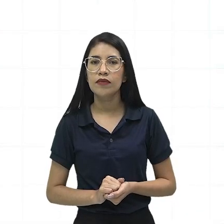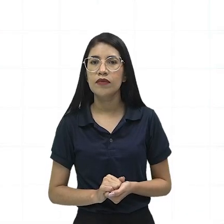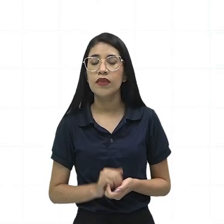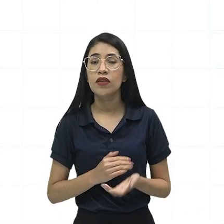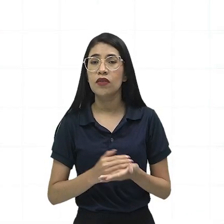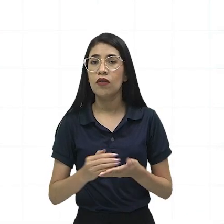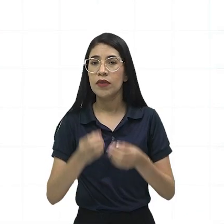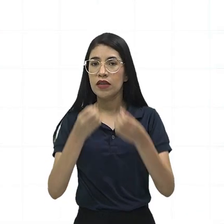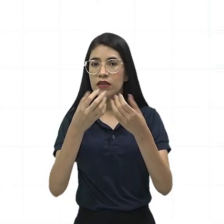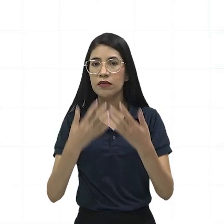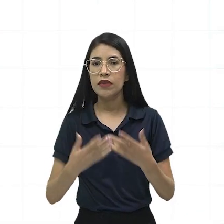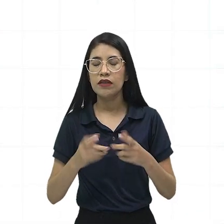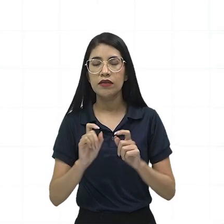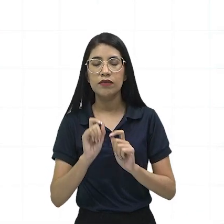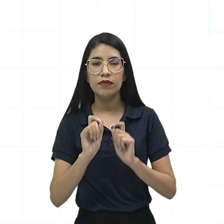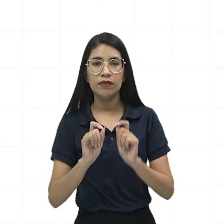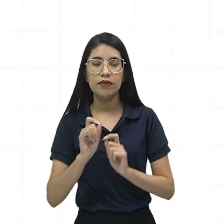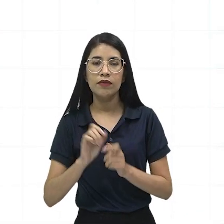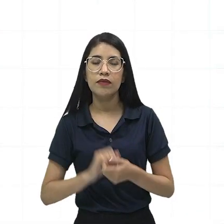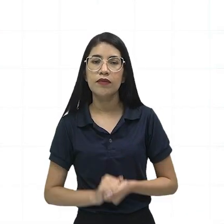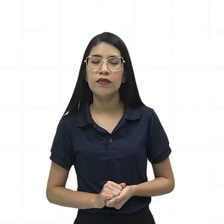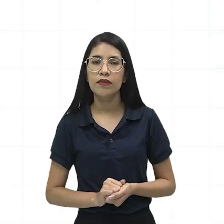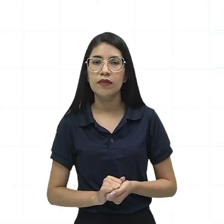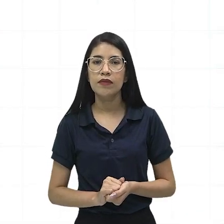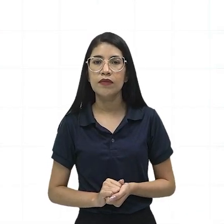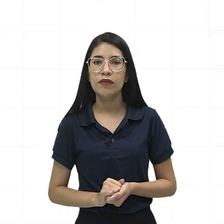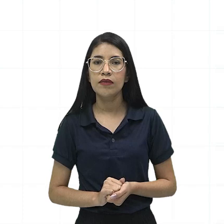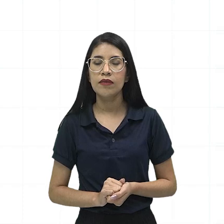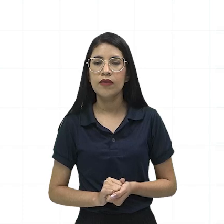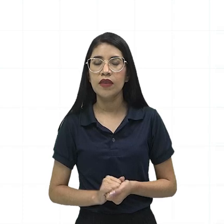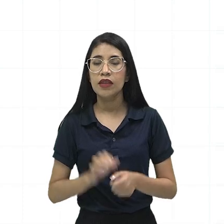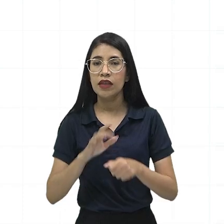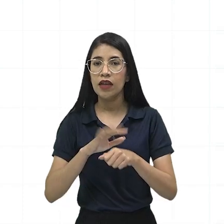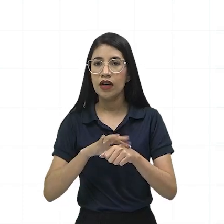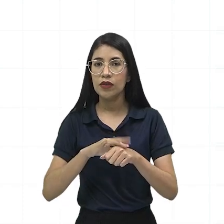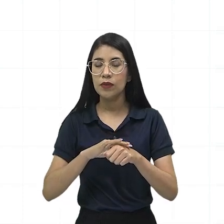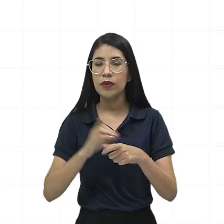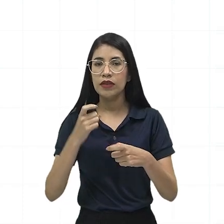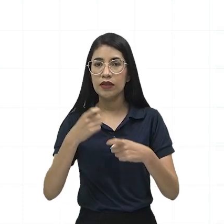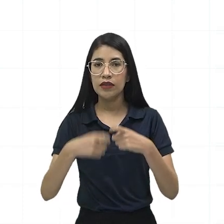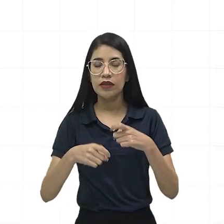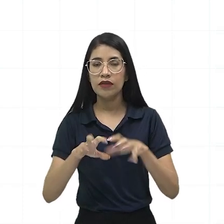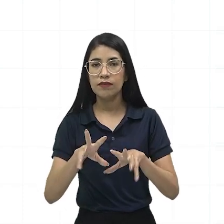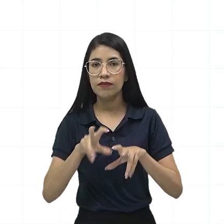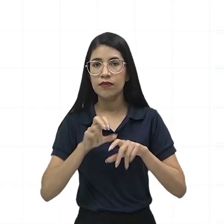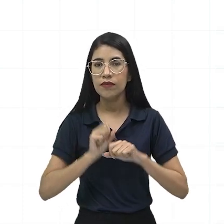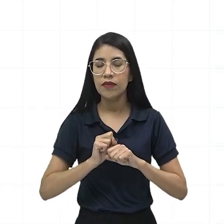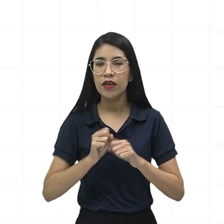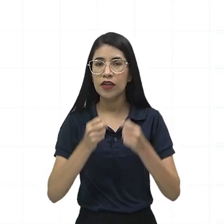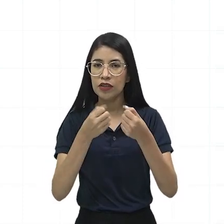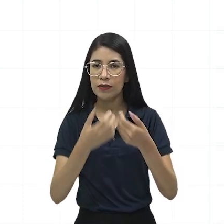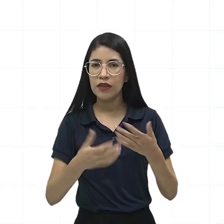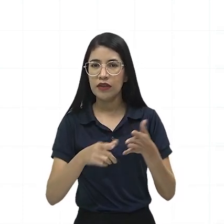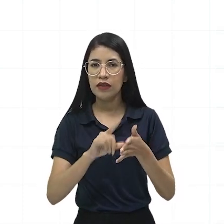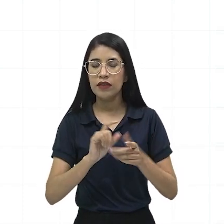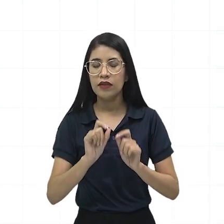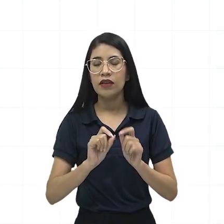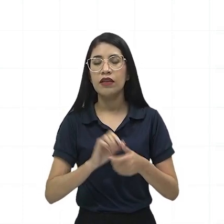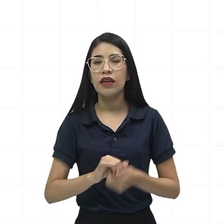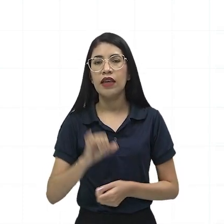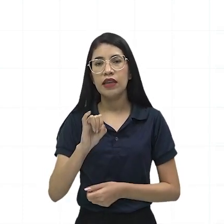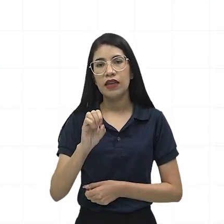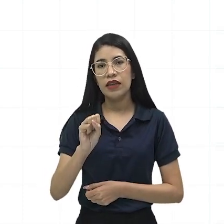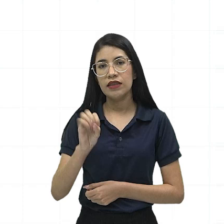aí falando sobre as infecções sexualmente transmissíveis, né? Como eu falei para vocês, são